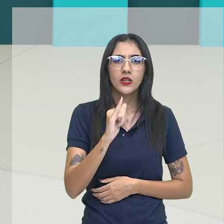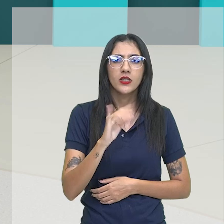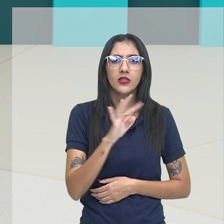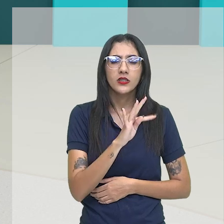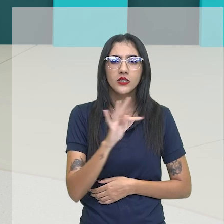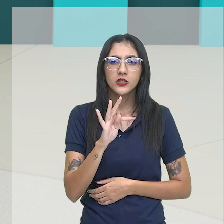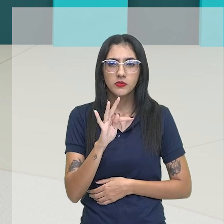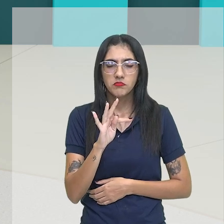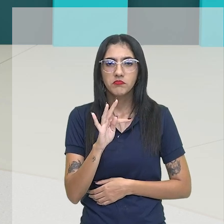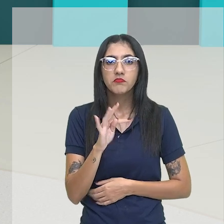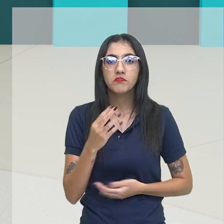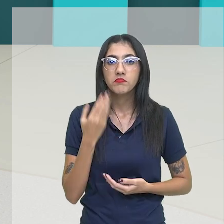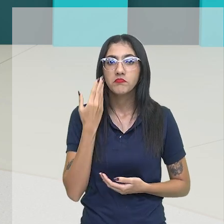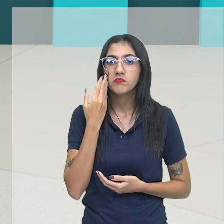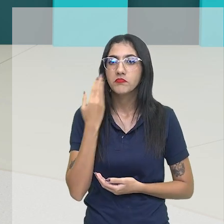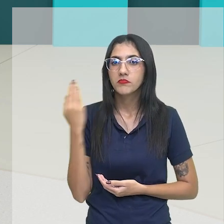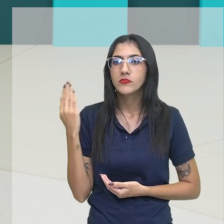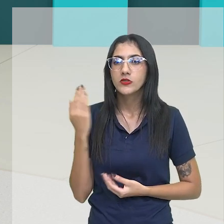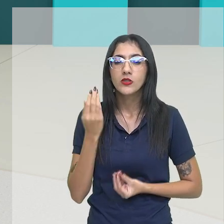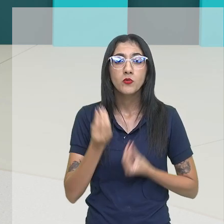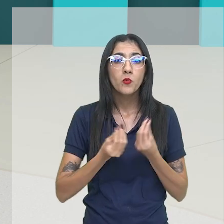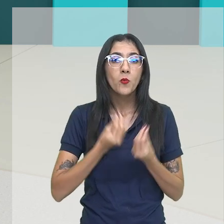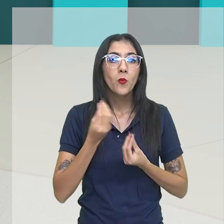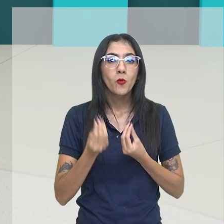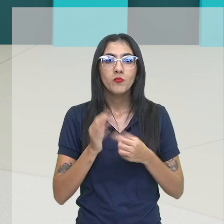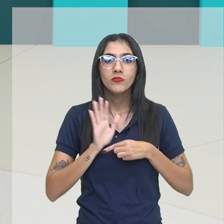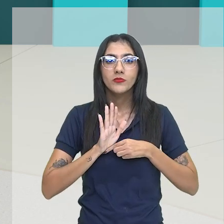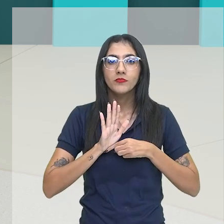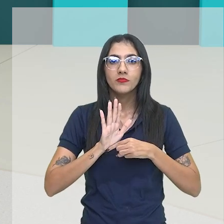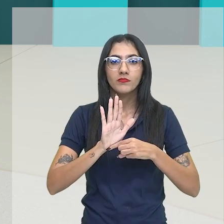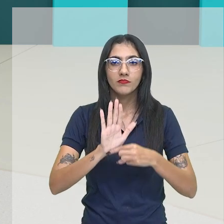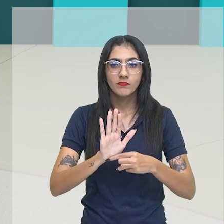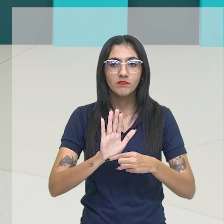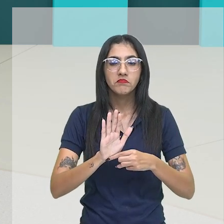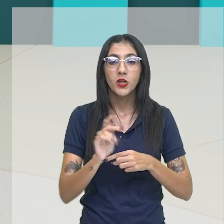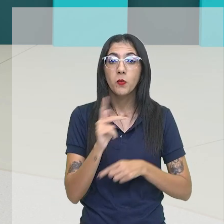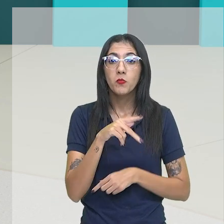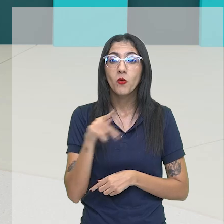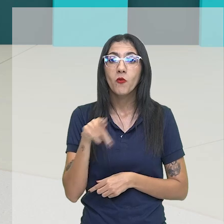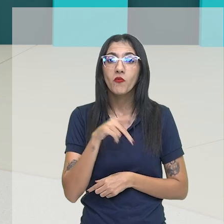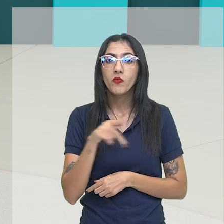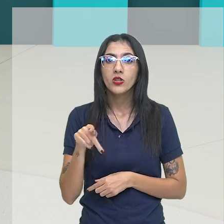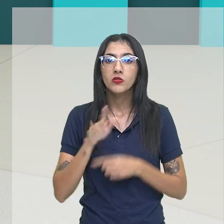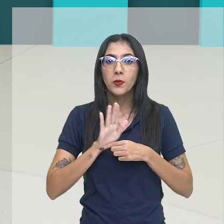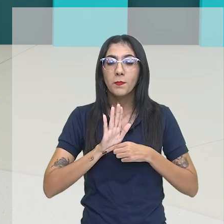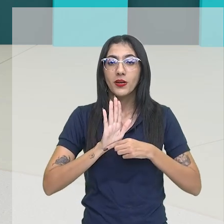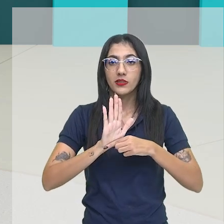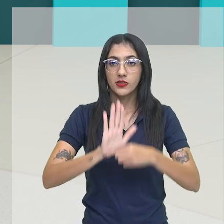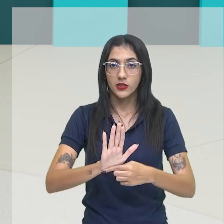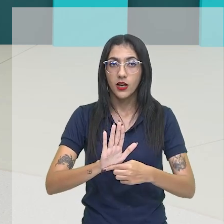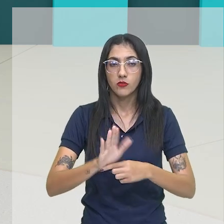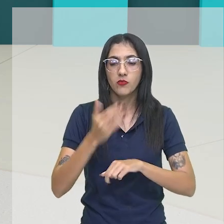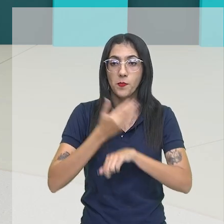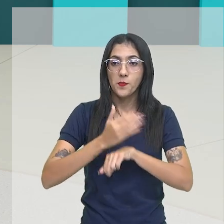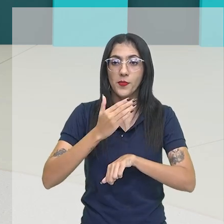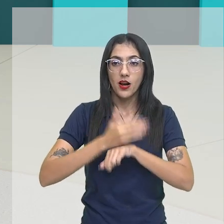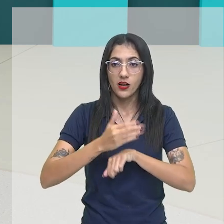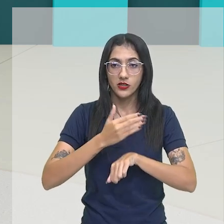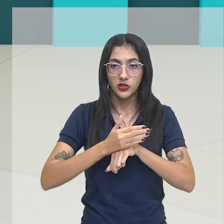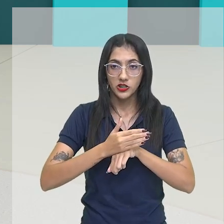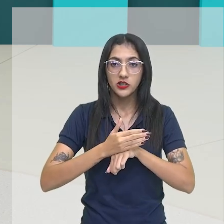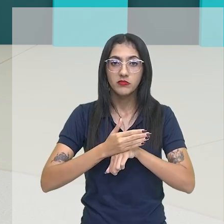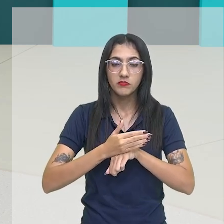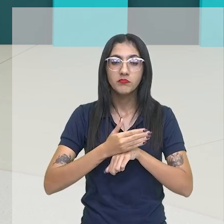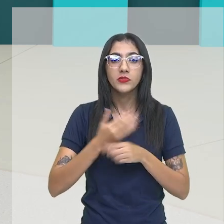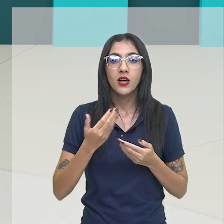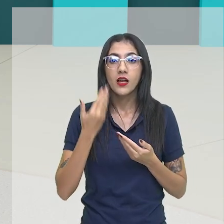dar o playzinho aqui para vocês e vai aparecer agora a professora executando exercícios, né? E aqui,